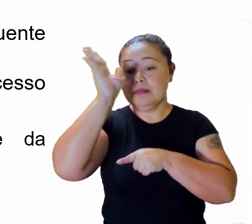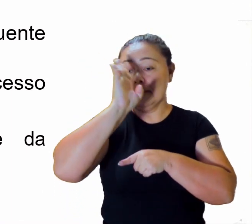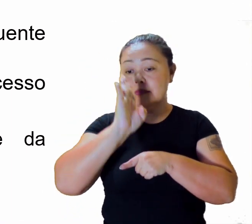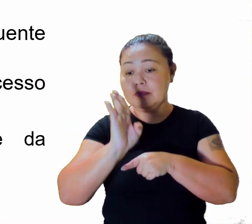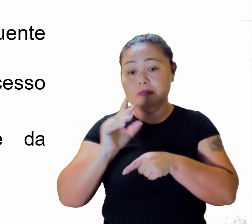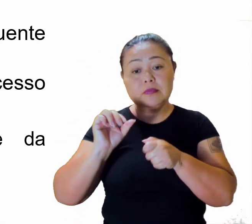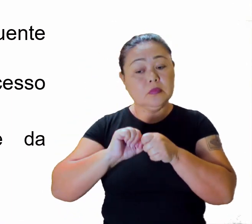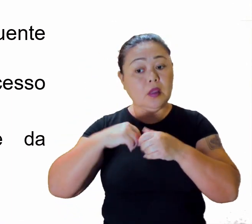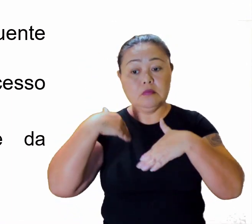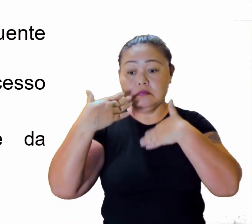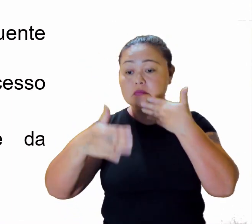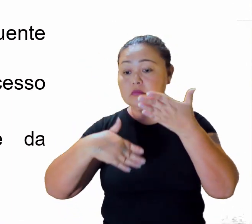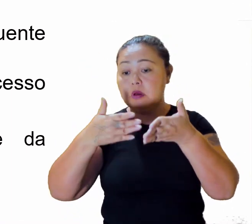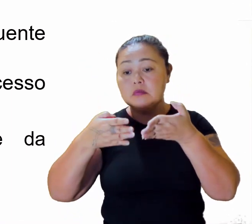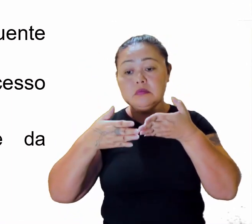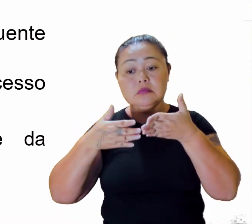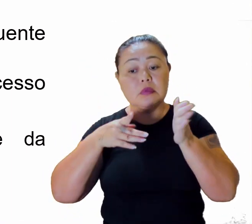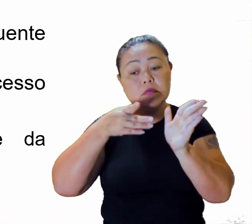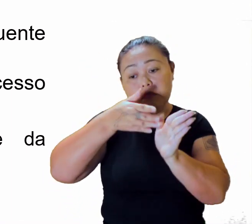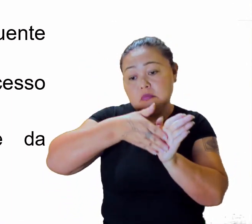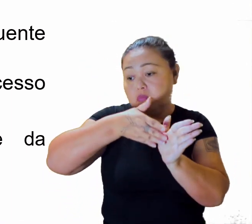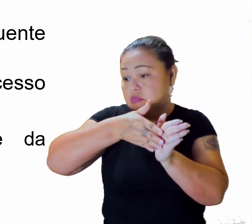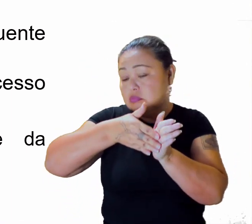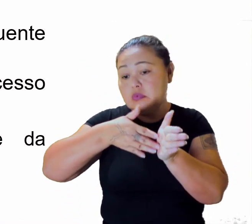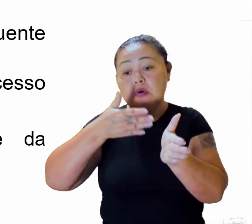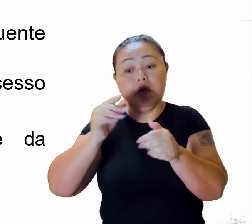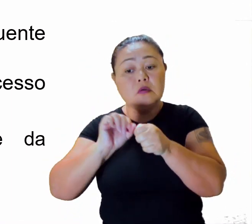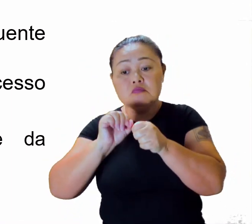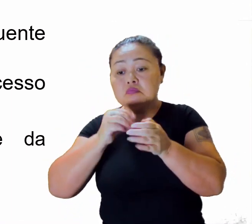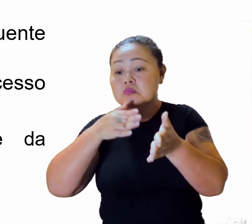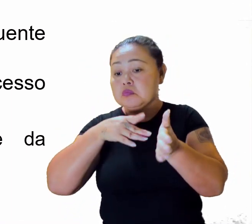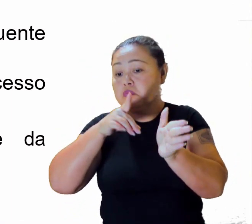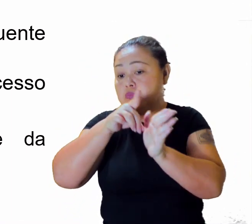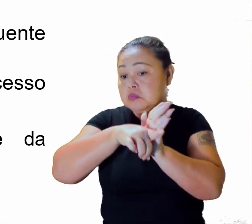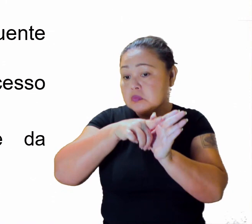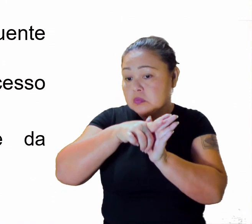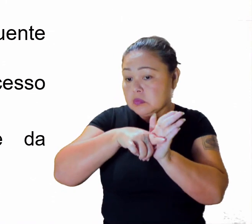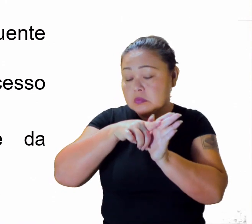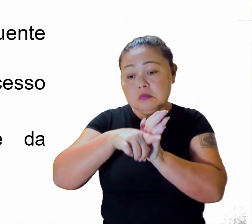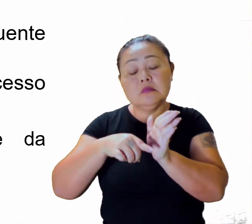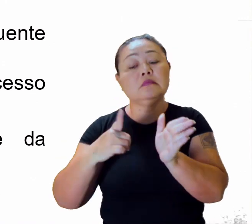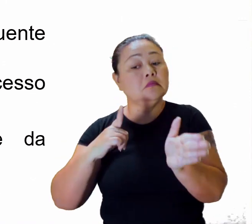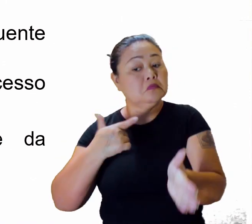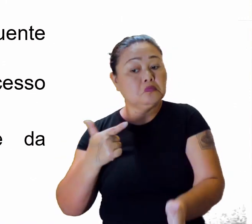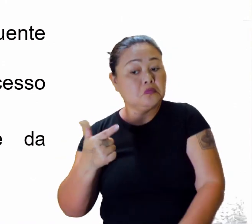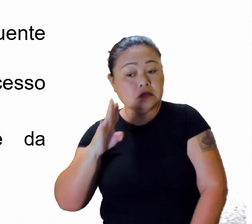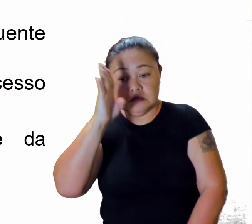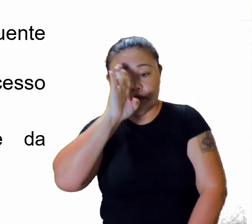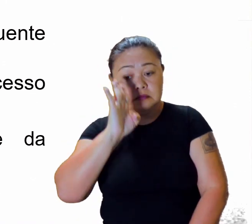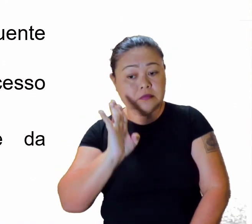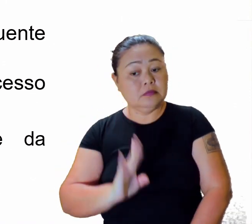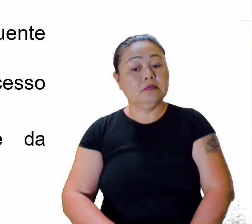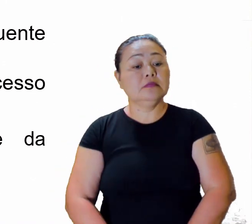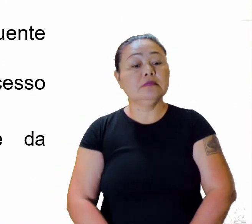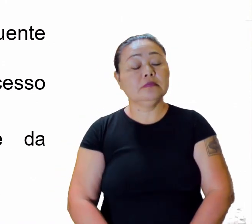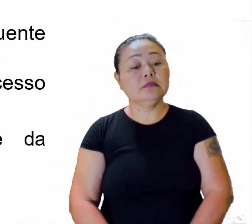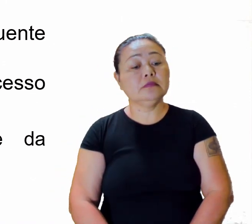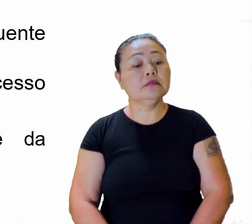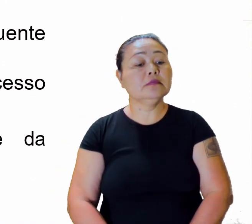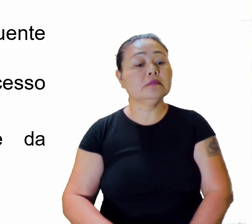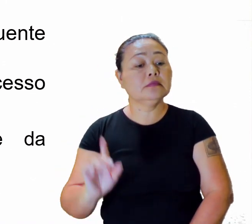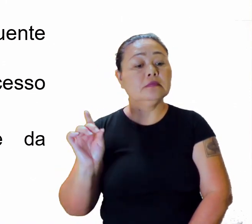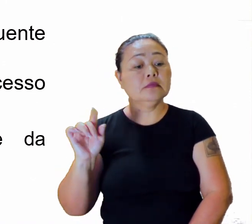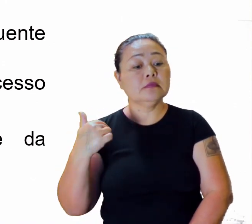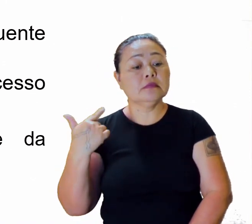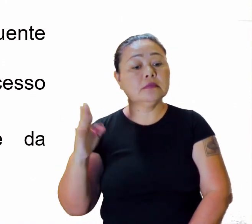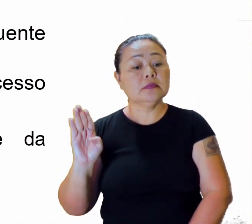não desenvolveu tanto as ferrovias, o sistema ferroviário, como deveria ser. Isso mesmo. É isso? Muito bem. Olha o que está